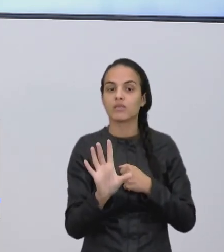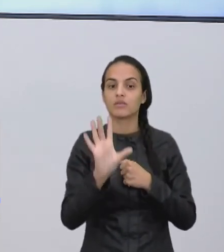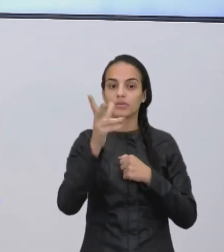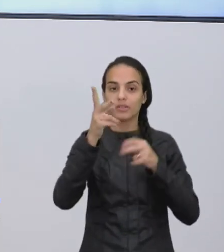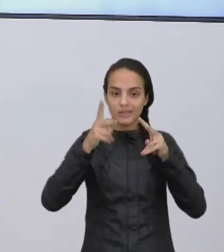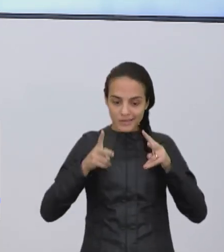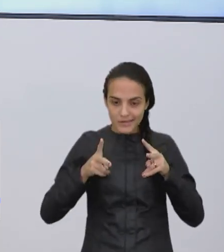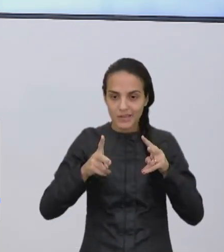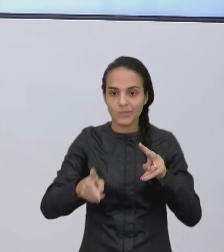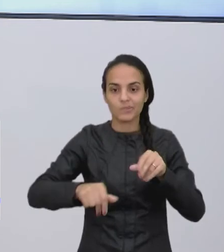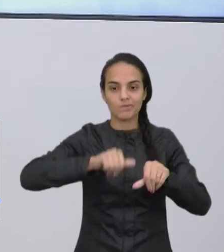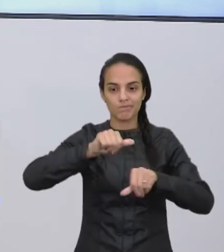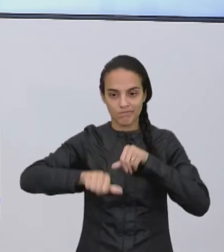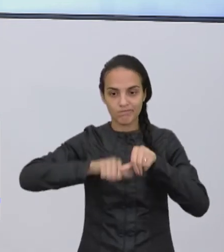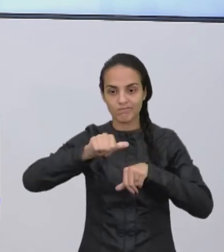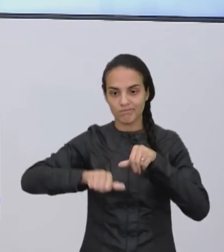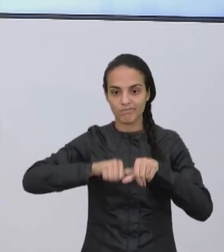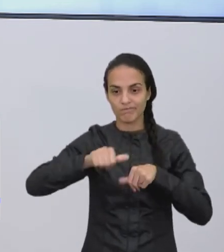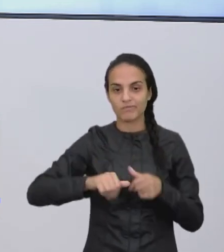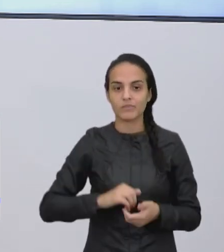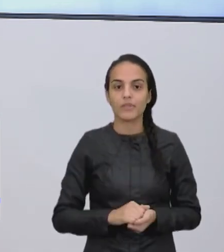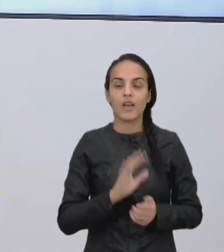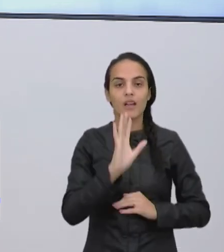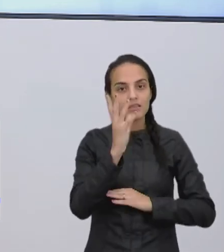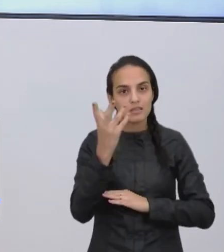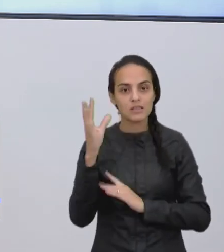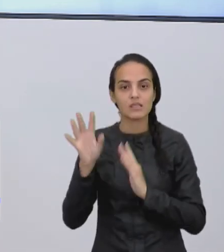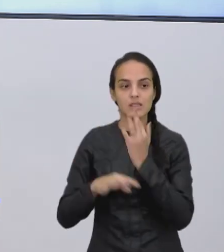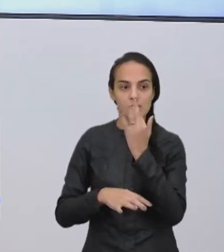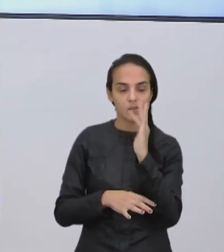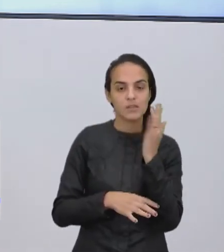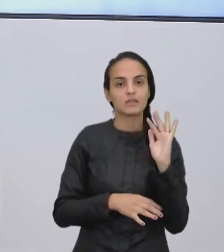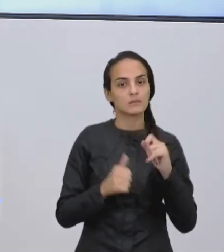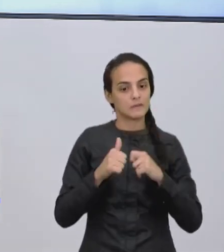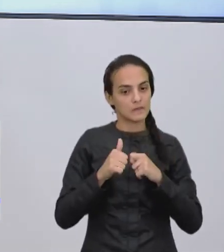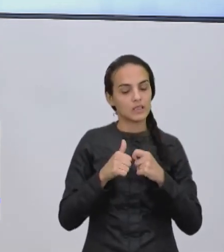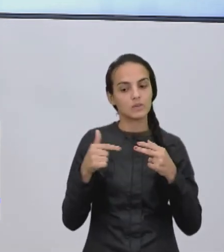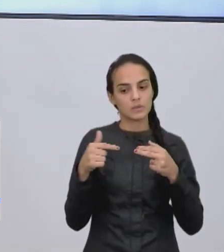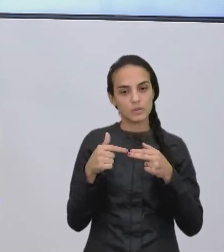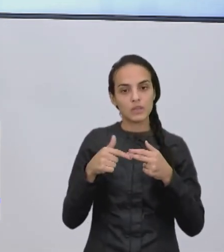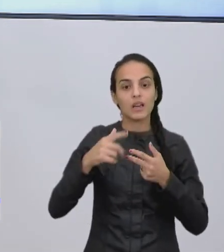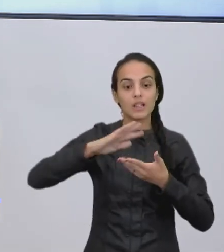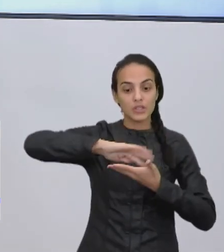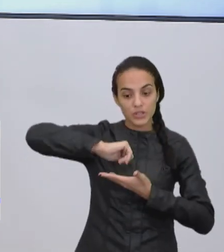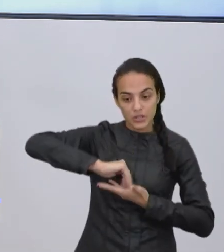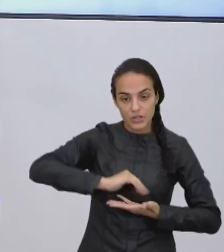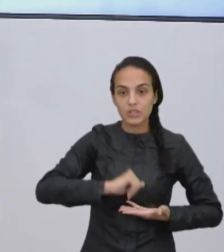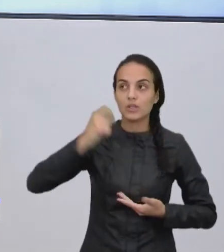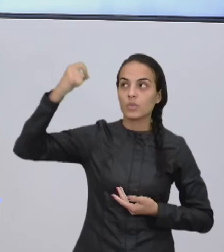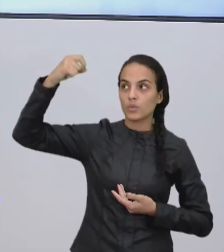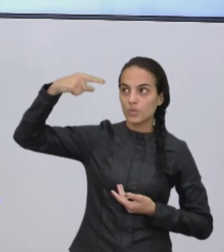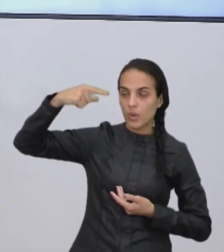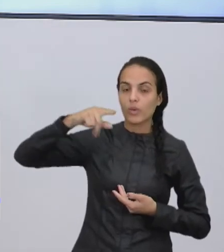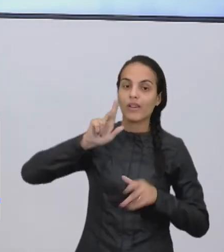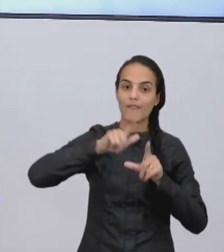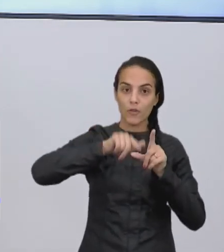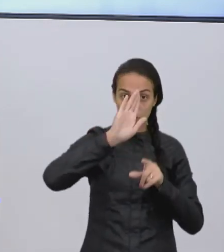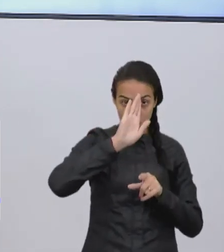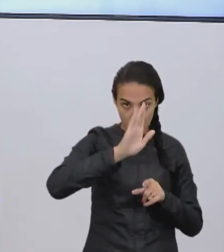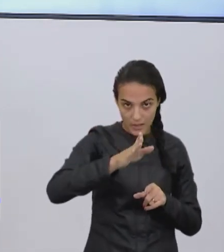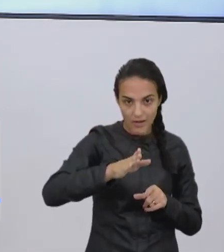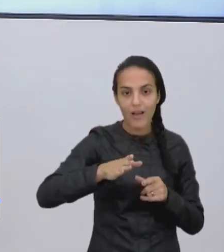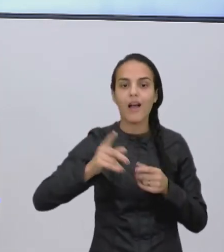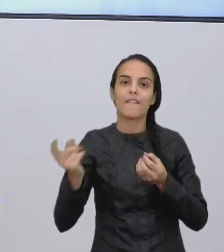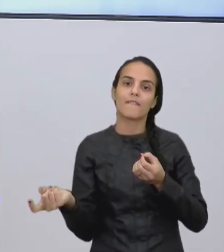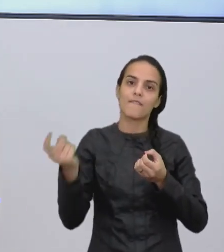sempre uma transformação de uma na outra. As plantas, os vegetais fazem isso. Retira do sol, que é a fonte primária, esta energia e devolve